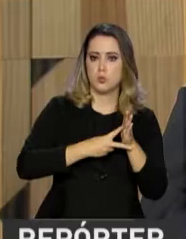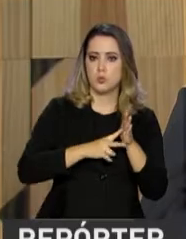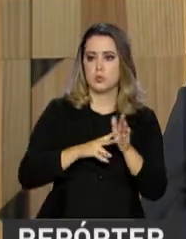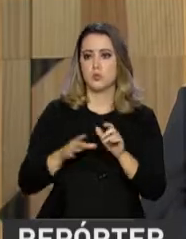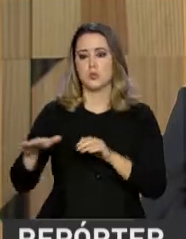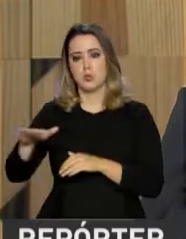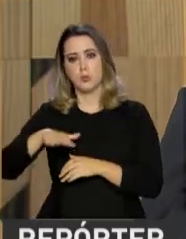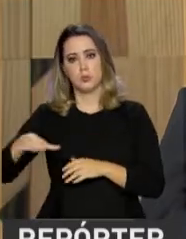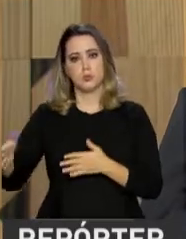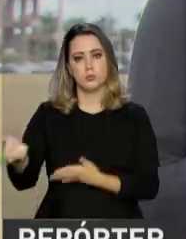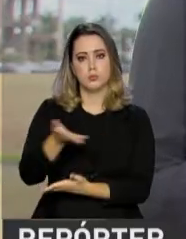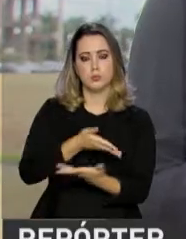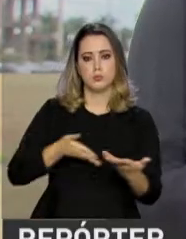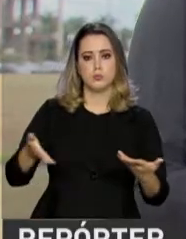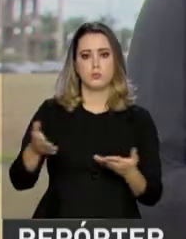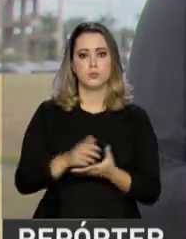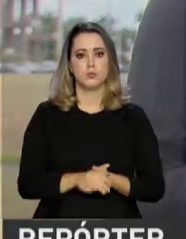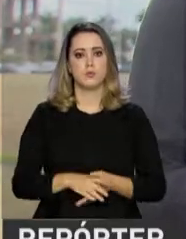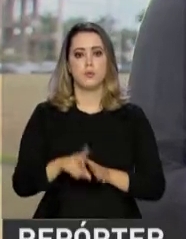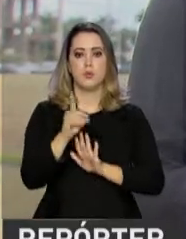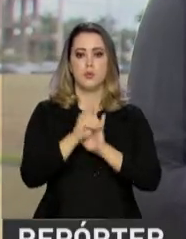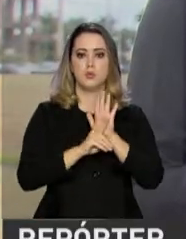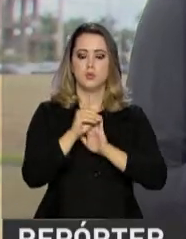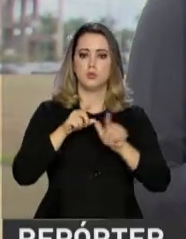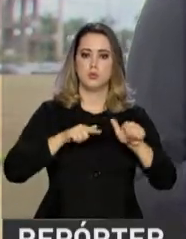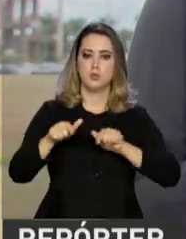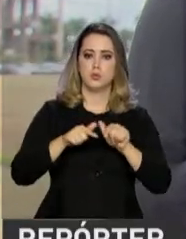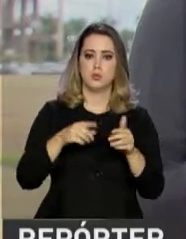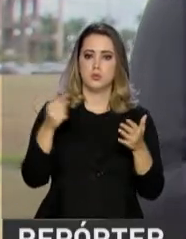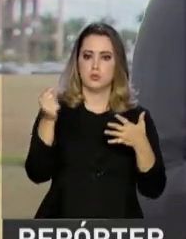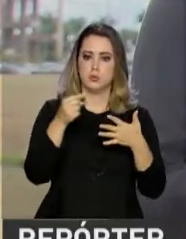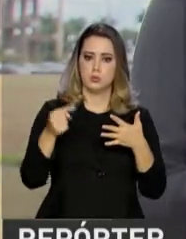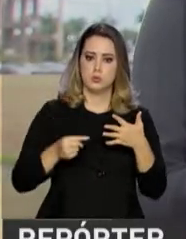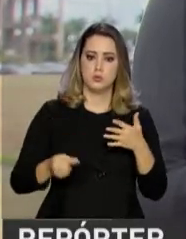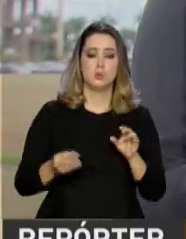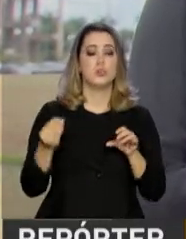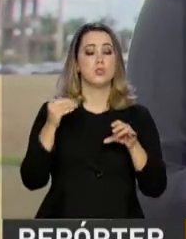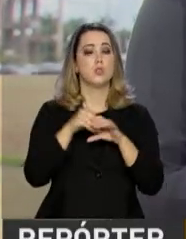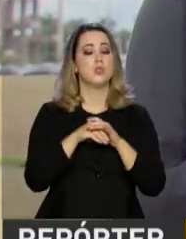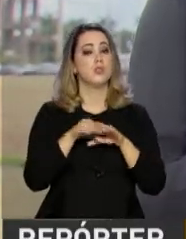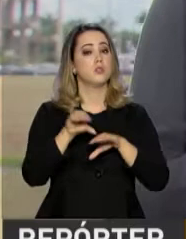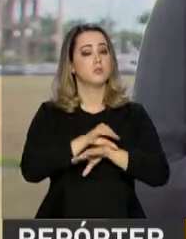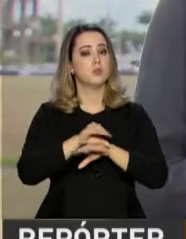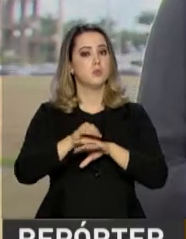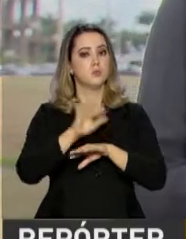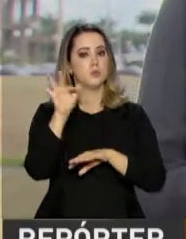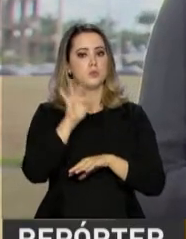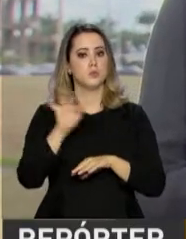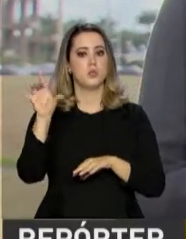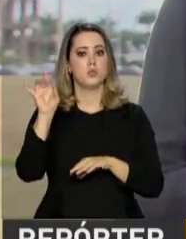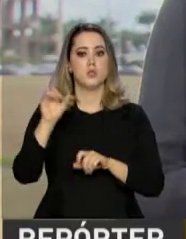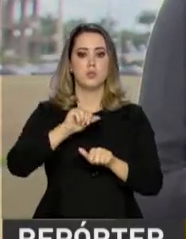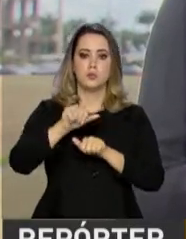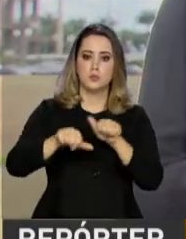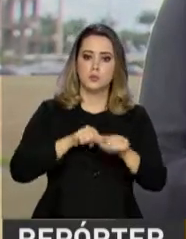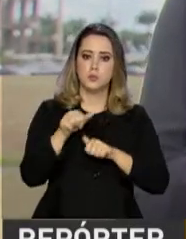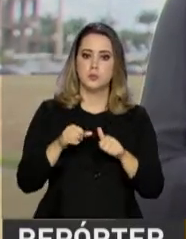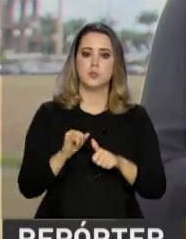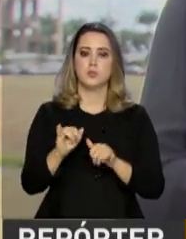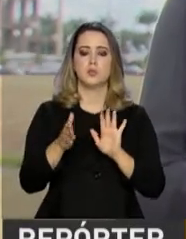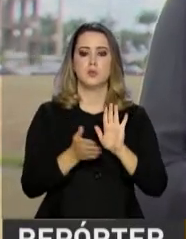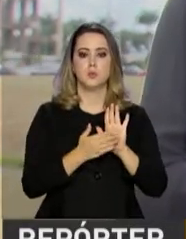empregado diretamente os direitos do trabalhador estão listados na constituição federal e só podem ser modificados por